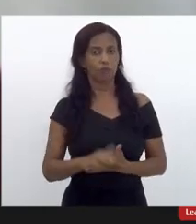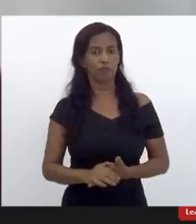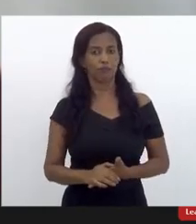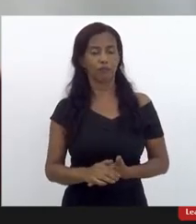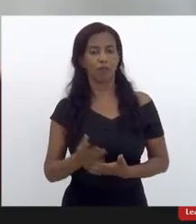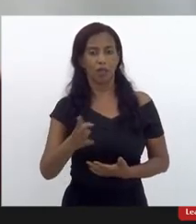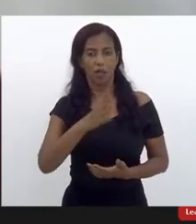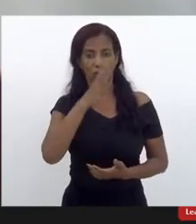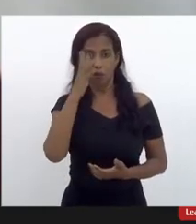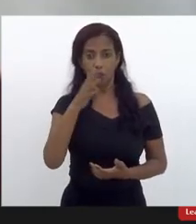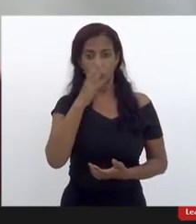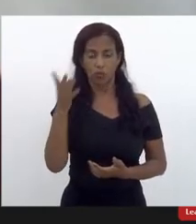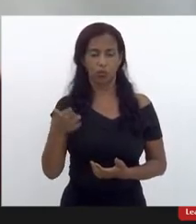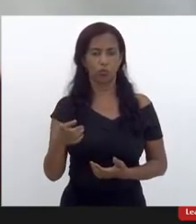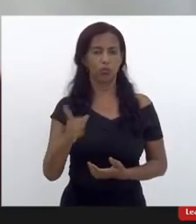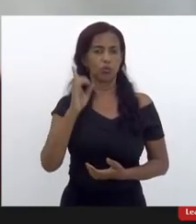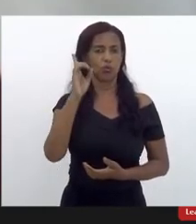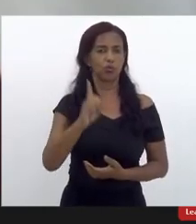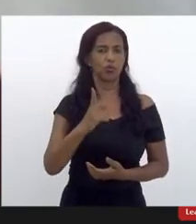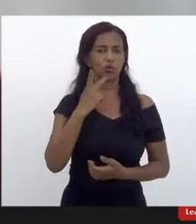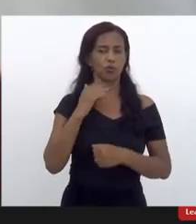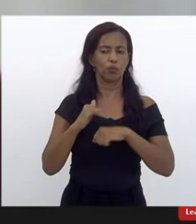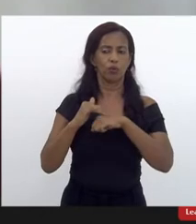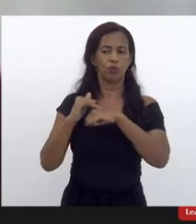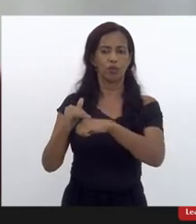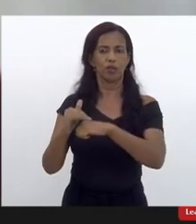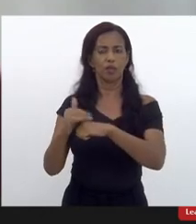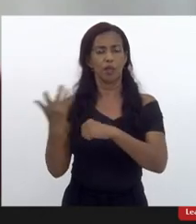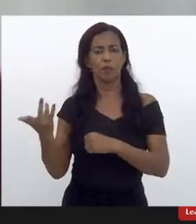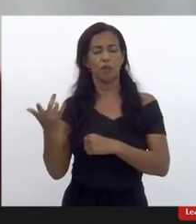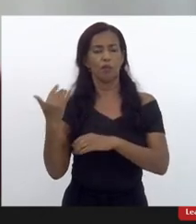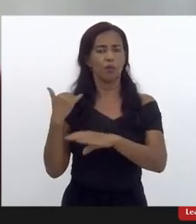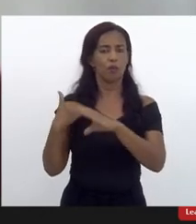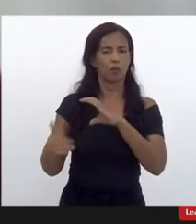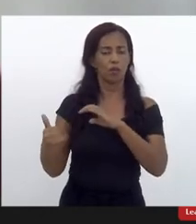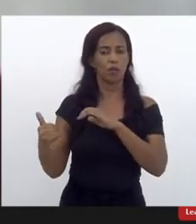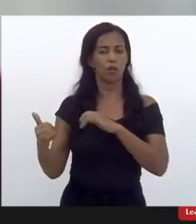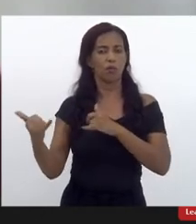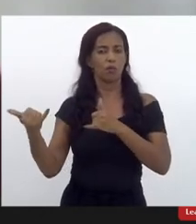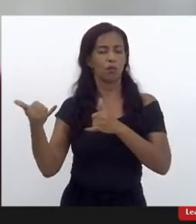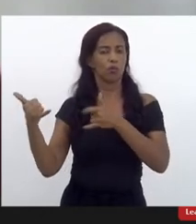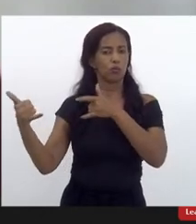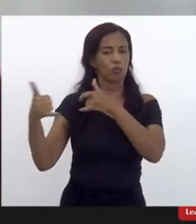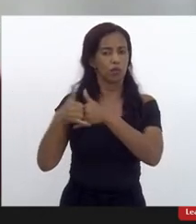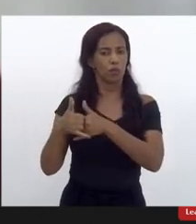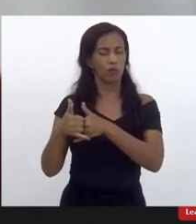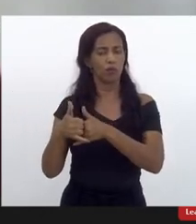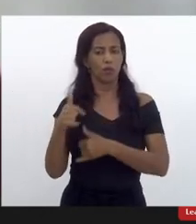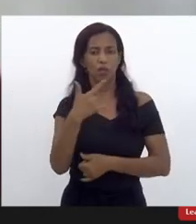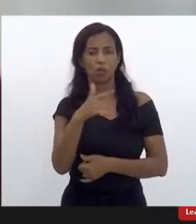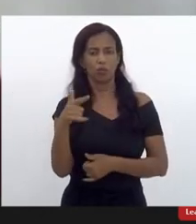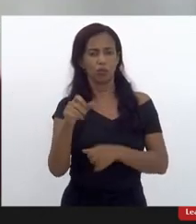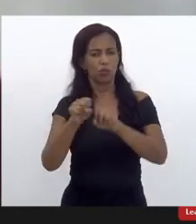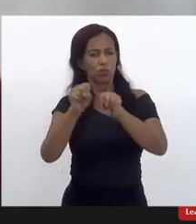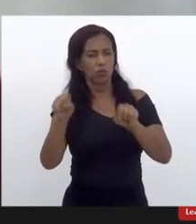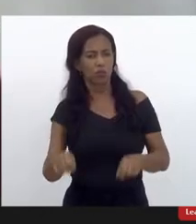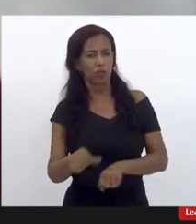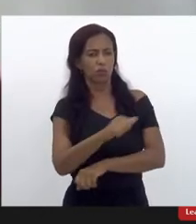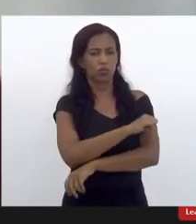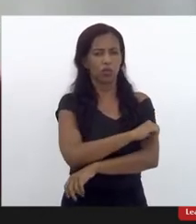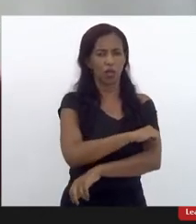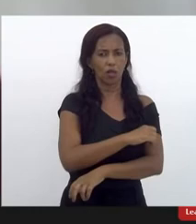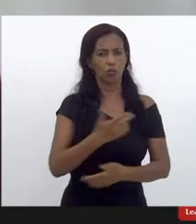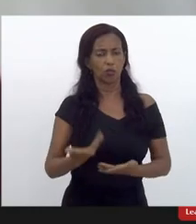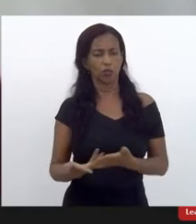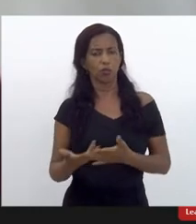um absurdo que o diretor, para falar com a FAITEC, ele fale por e-mail, por telefone, ele não possa alimentar um sistema de aluno, ele não possa alimentar um sistema